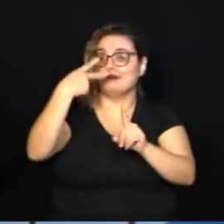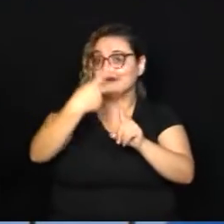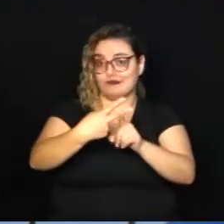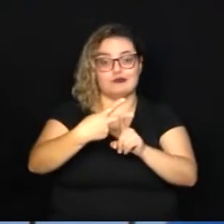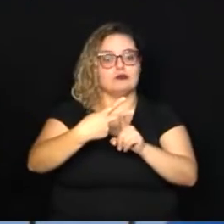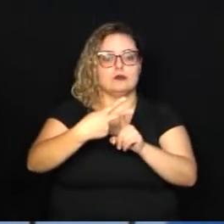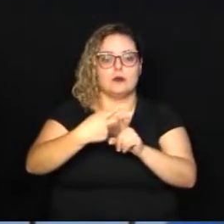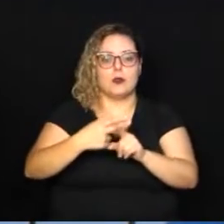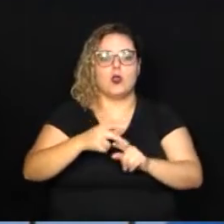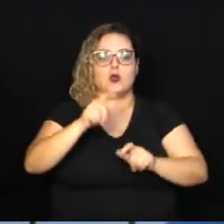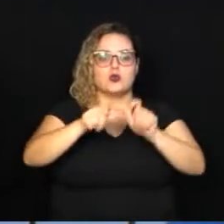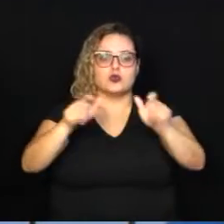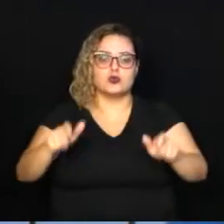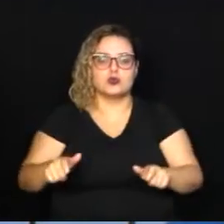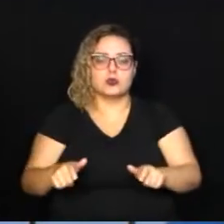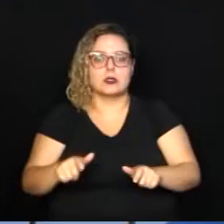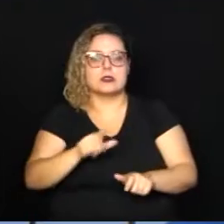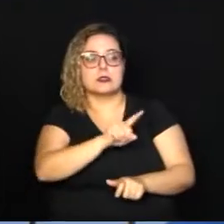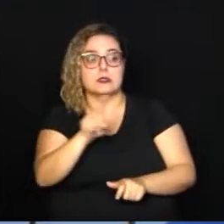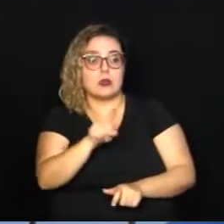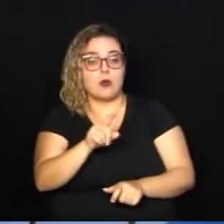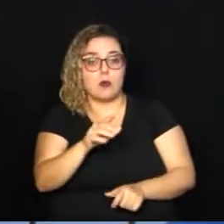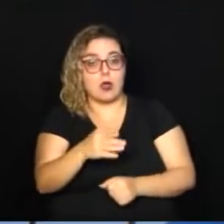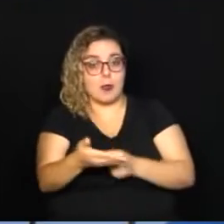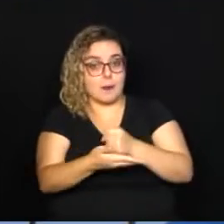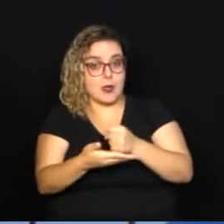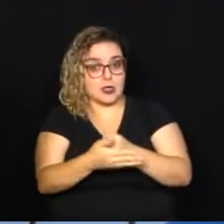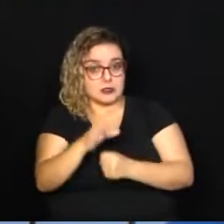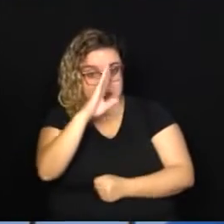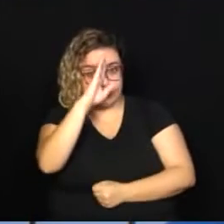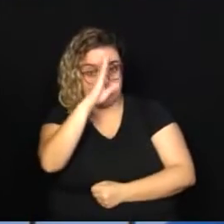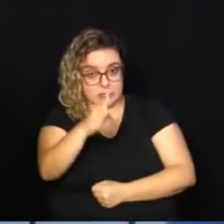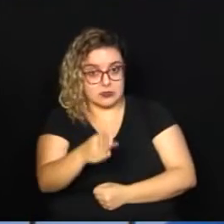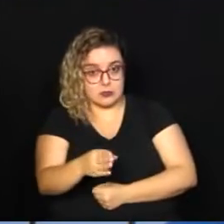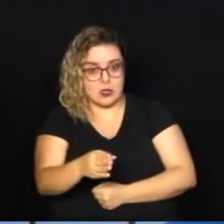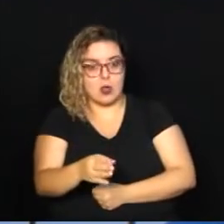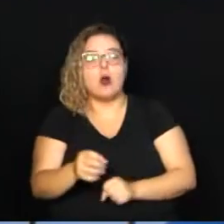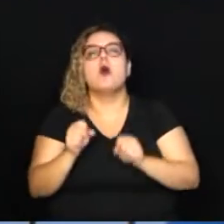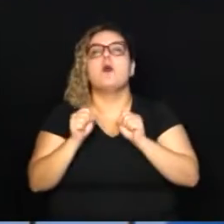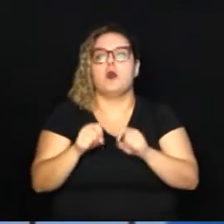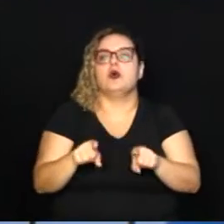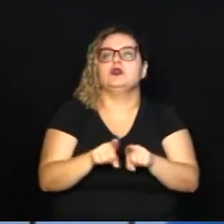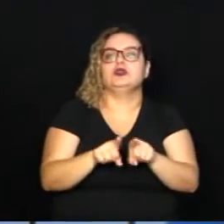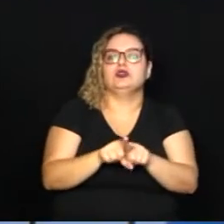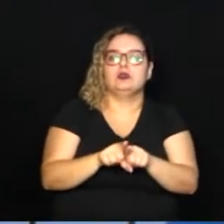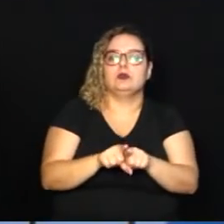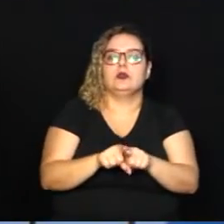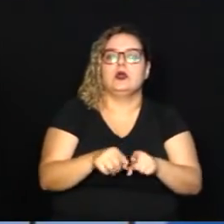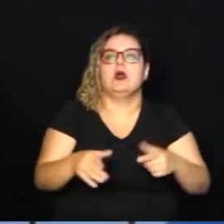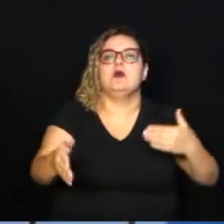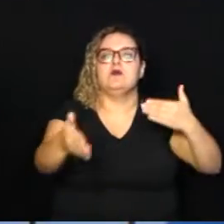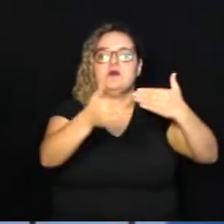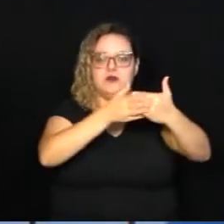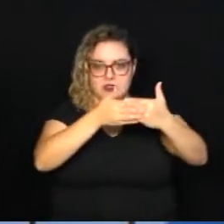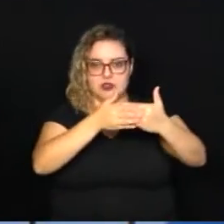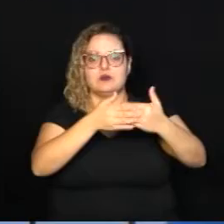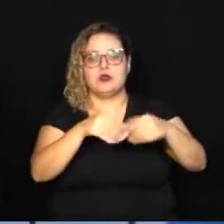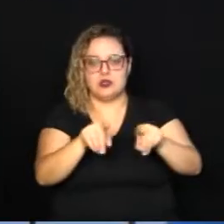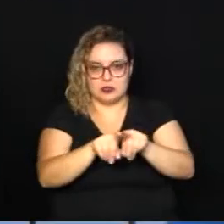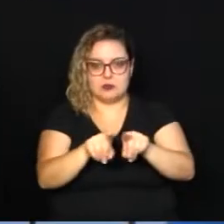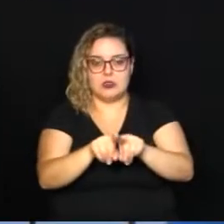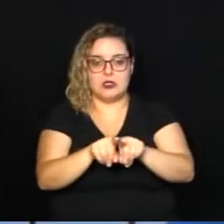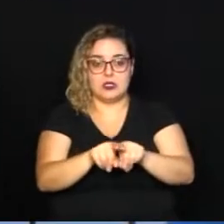essenciais que forem flagrados aí funcionando podem sofrer, inclusive, interdição. E